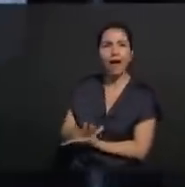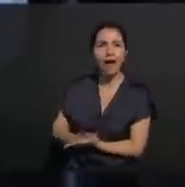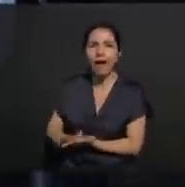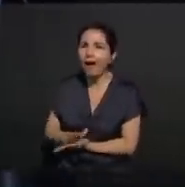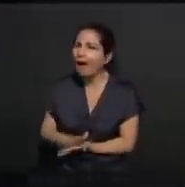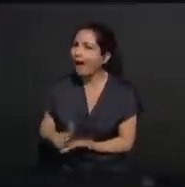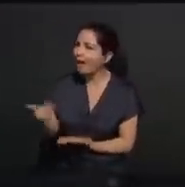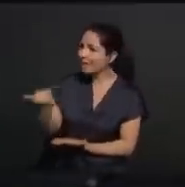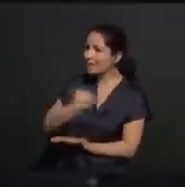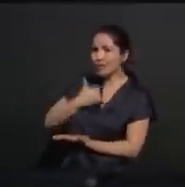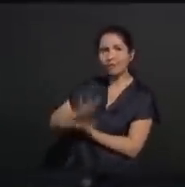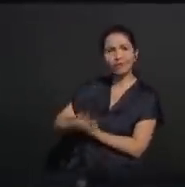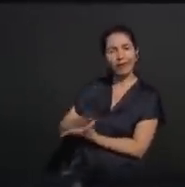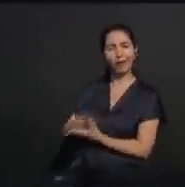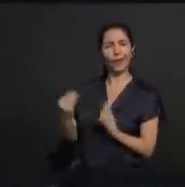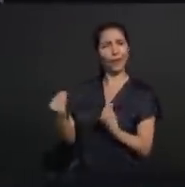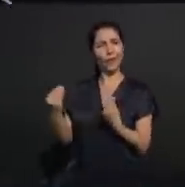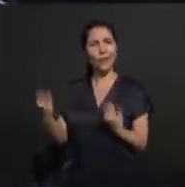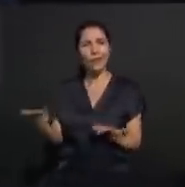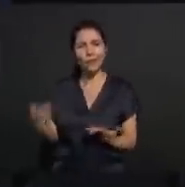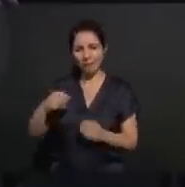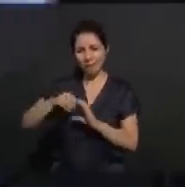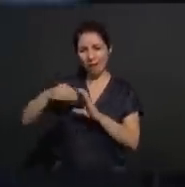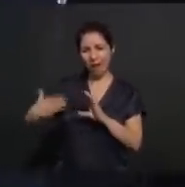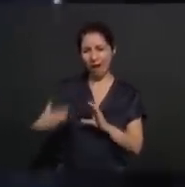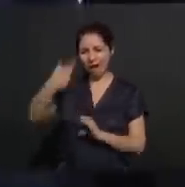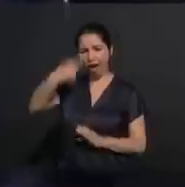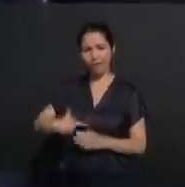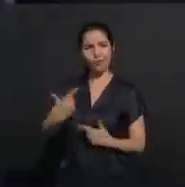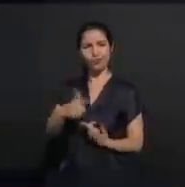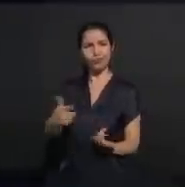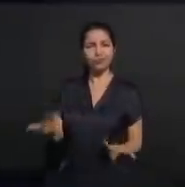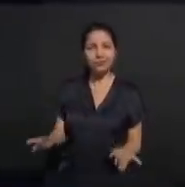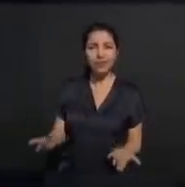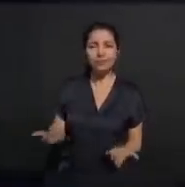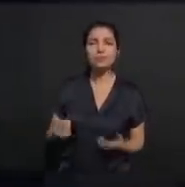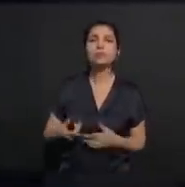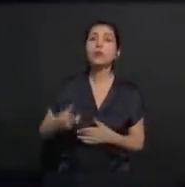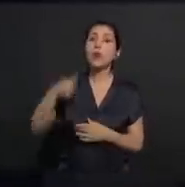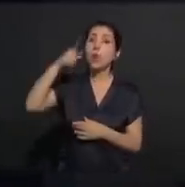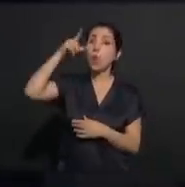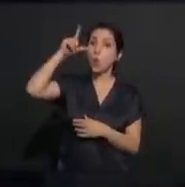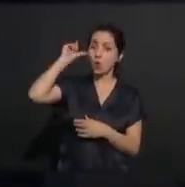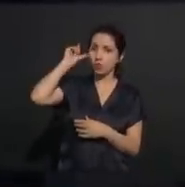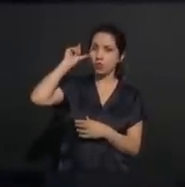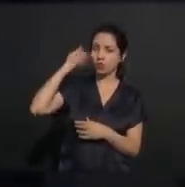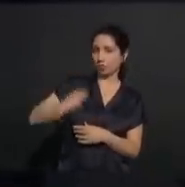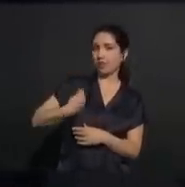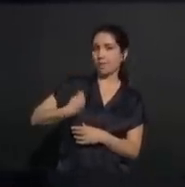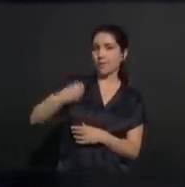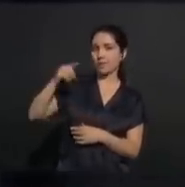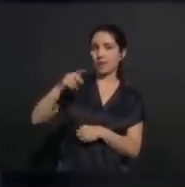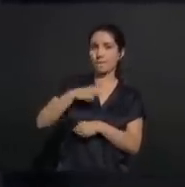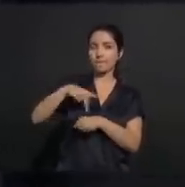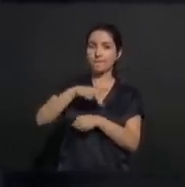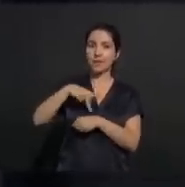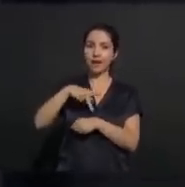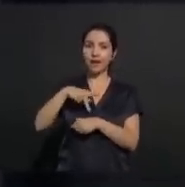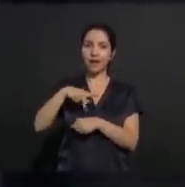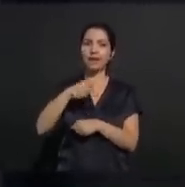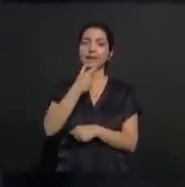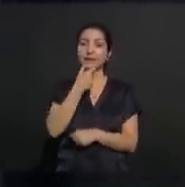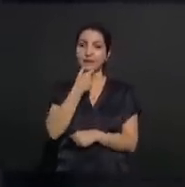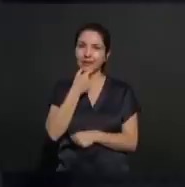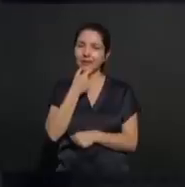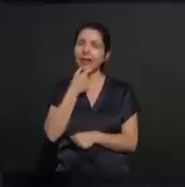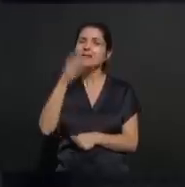com sucesso. O brasileiro, eu estou falando porque ontem, gente, eu estava na Inglaterra. A minha irmã mora na Inglaterra, sabe como